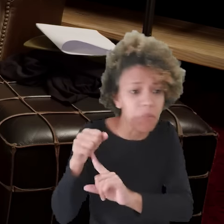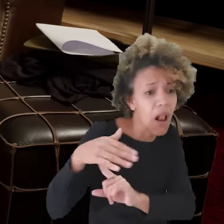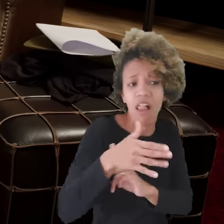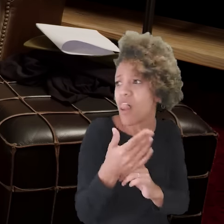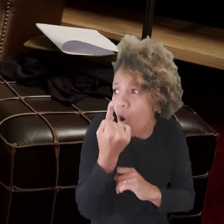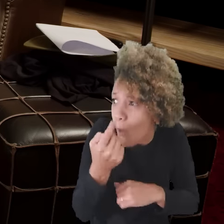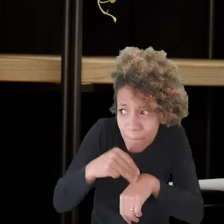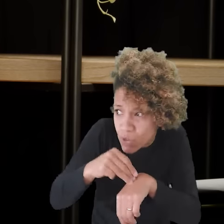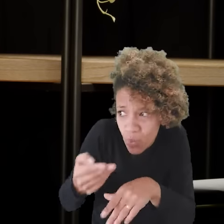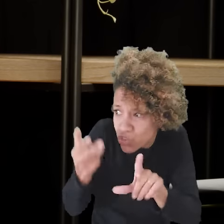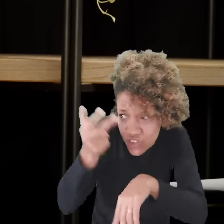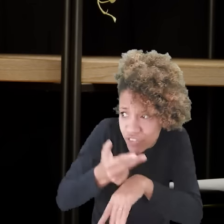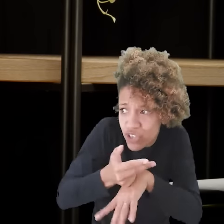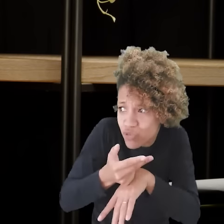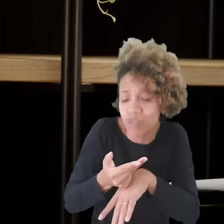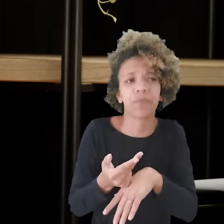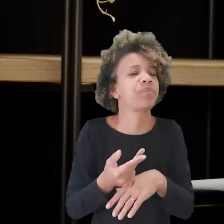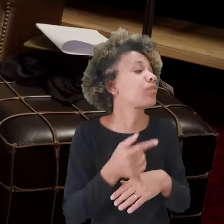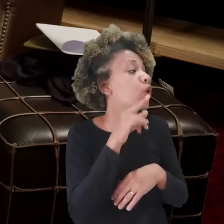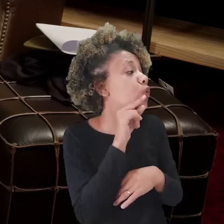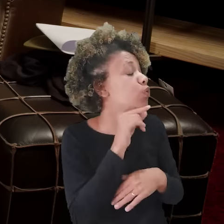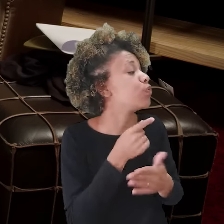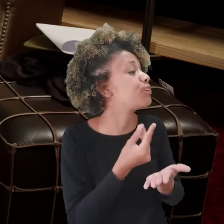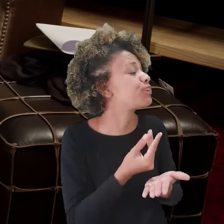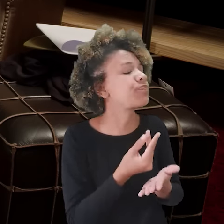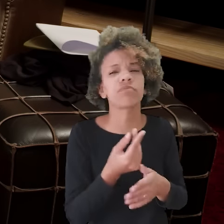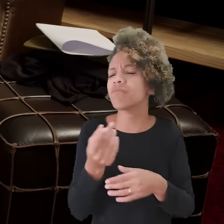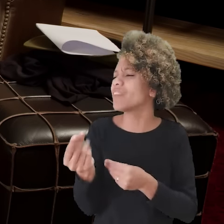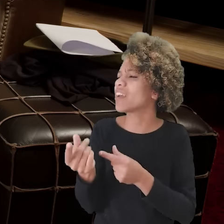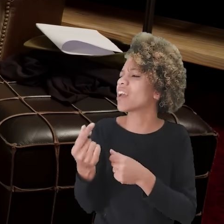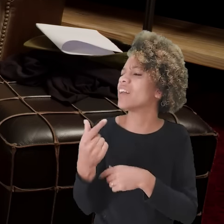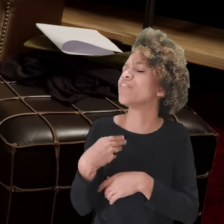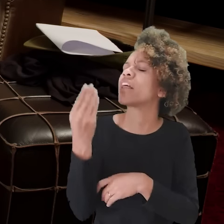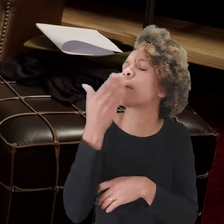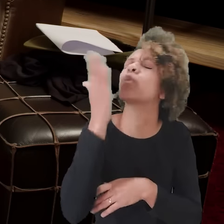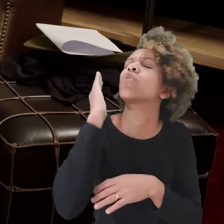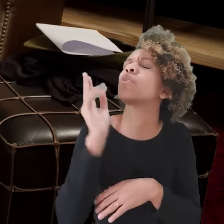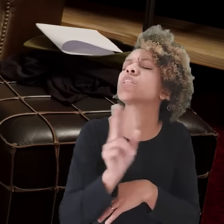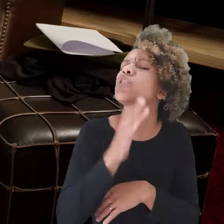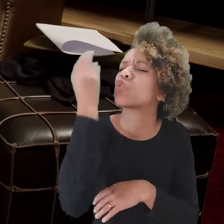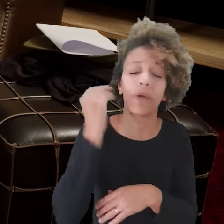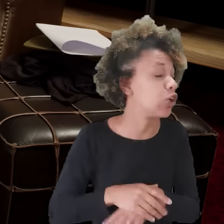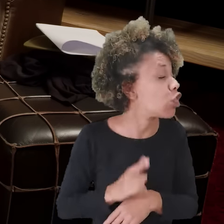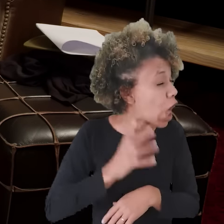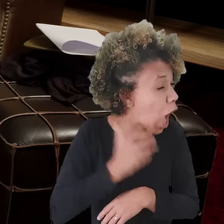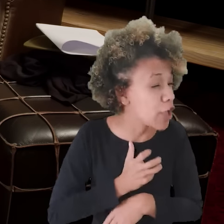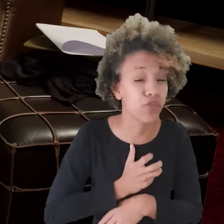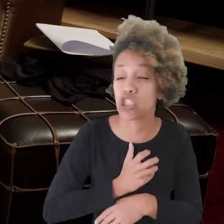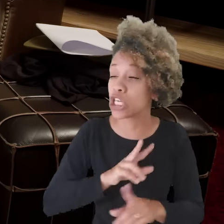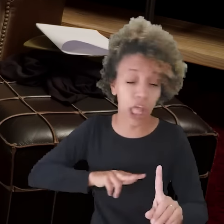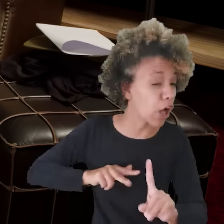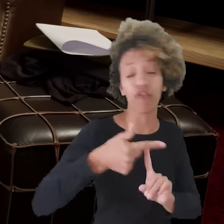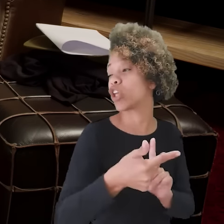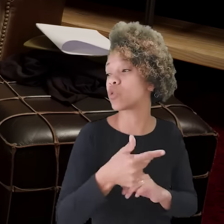meu e tá divulgando Pô você é no Twitter tá cheio disso O Aquele filha da lá eu esqueci o nome dele eu tenho uma